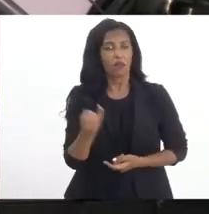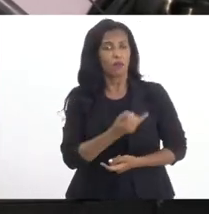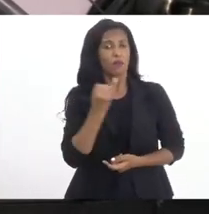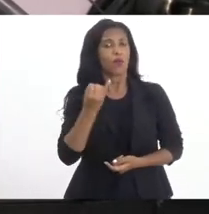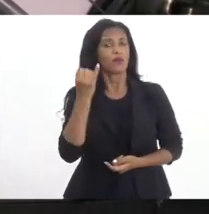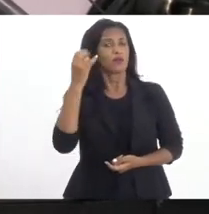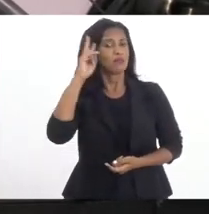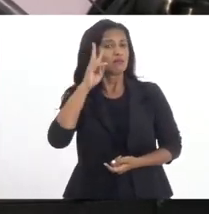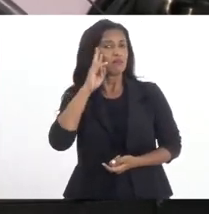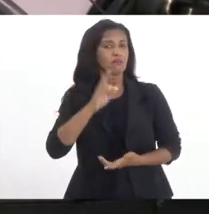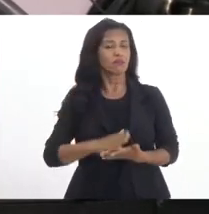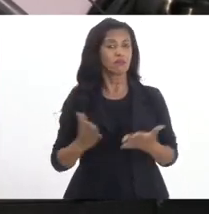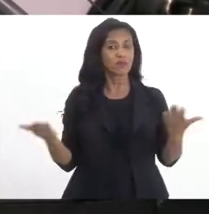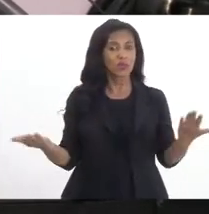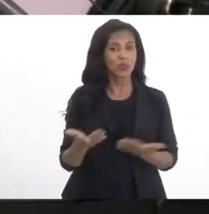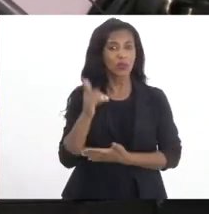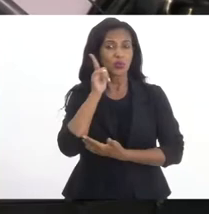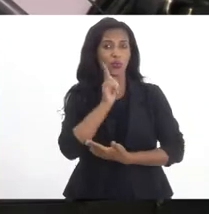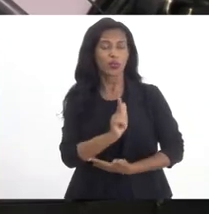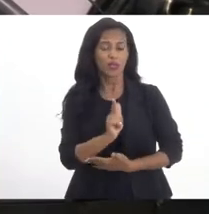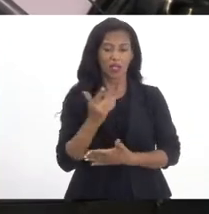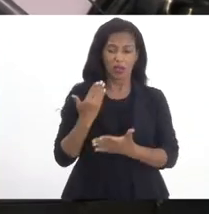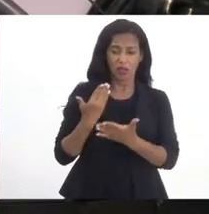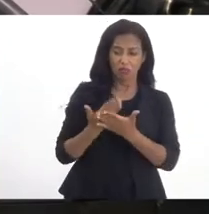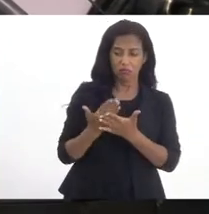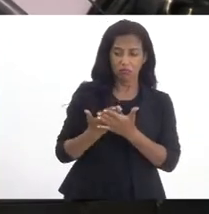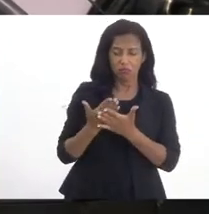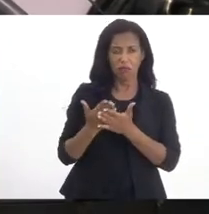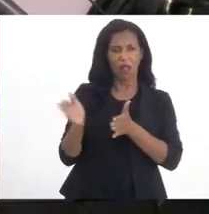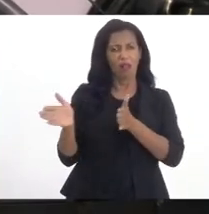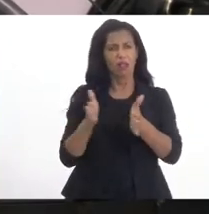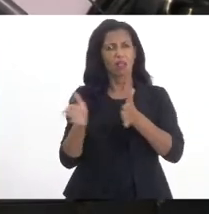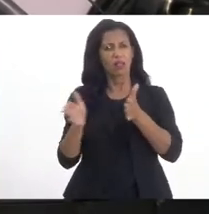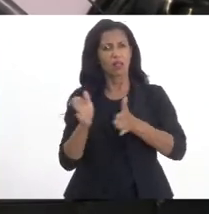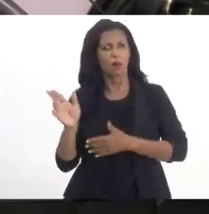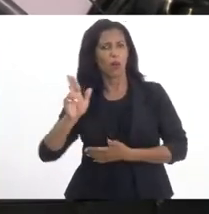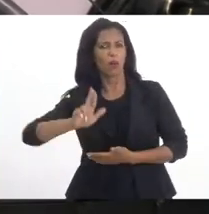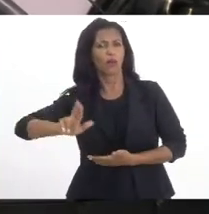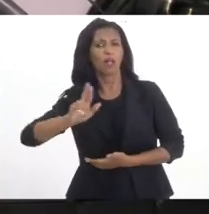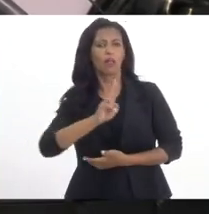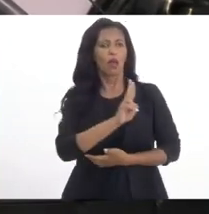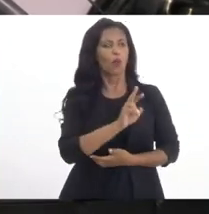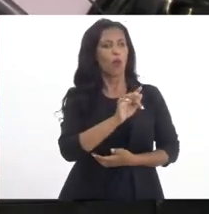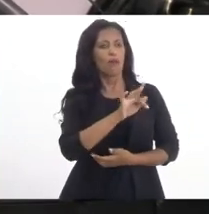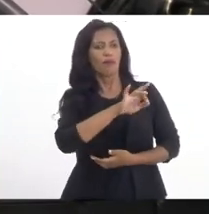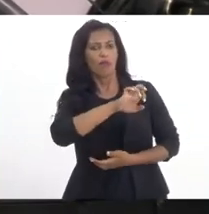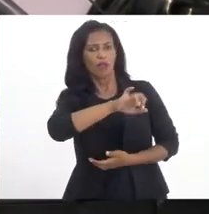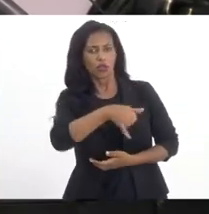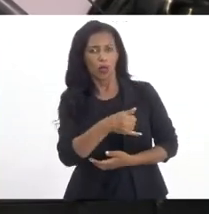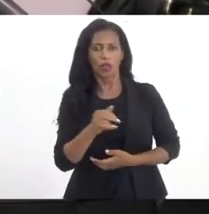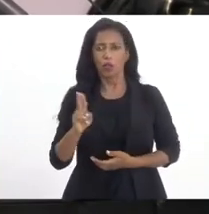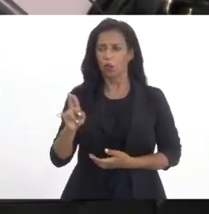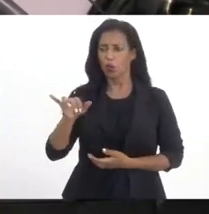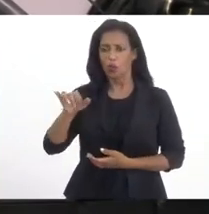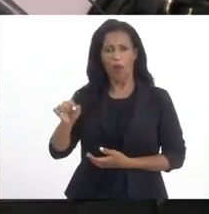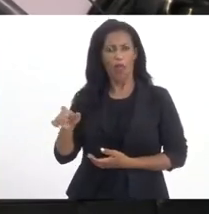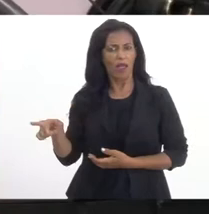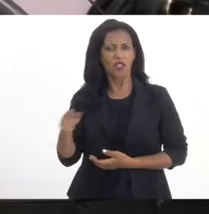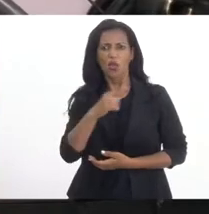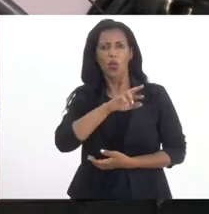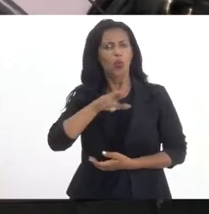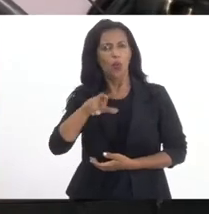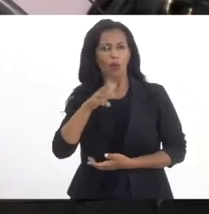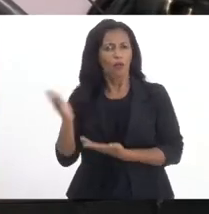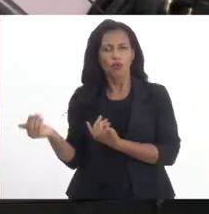Flávio Serafim, que hoje quem consegue cursar determinadas universidades, tanto o FRJ quanto o UERJ, não são os moradores, os jovens da